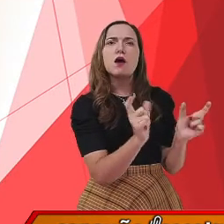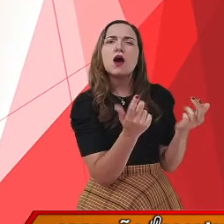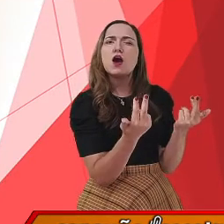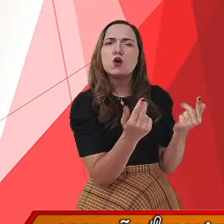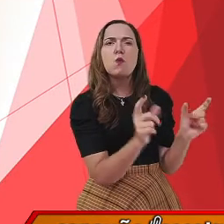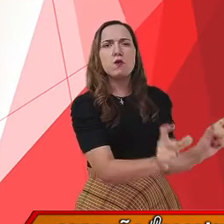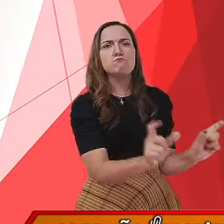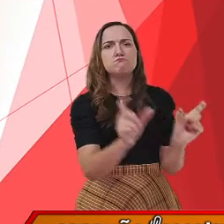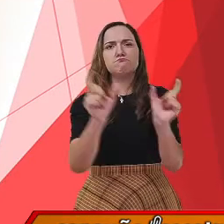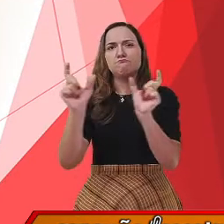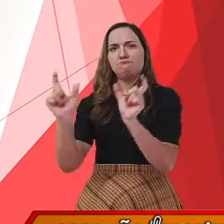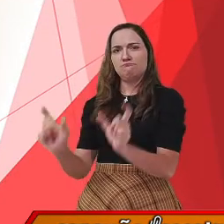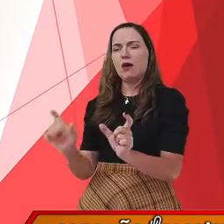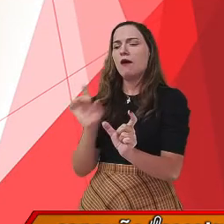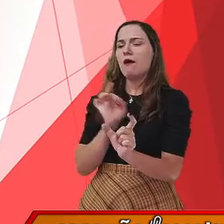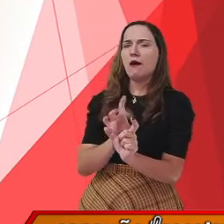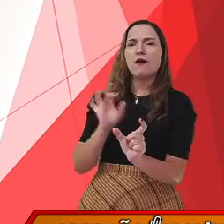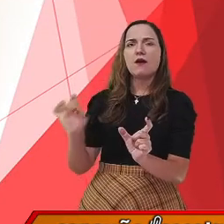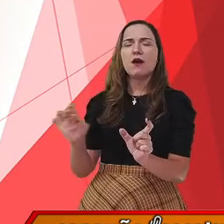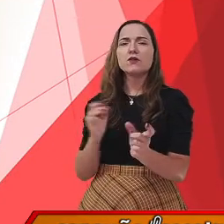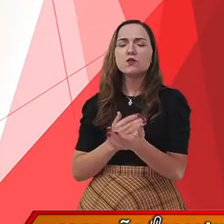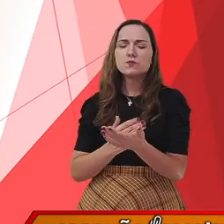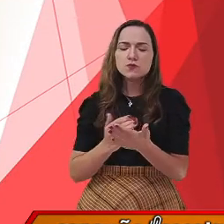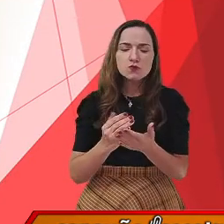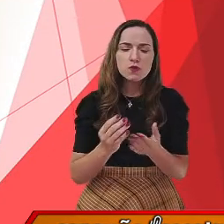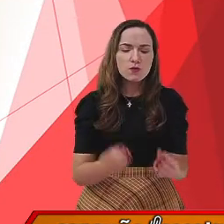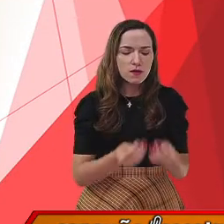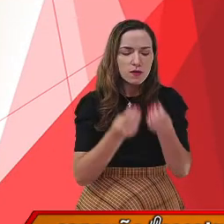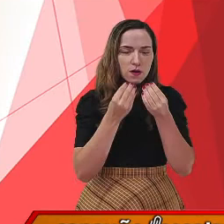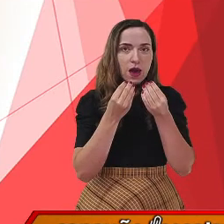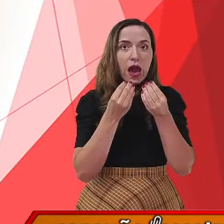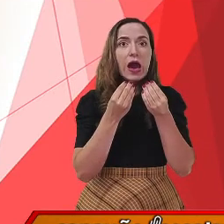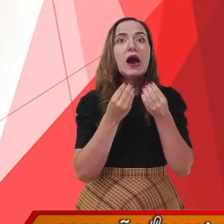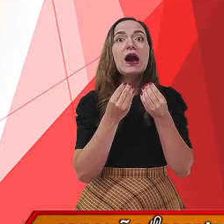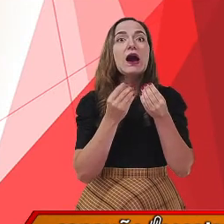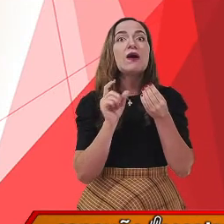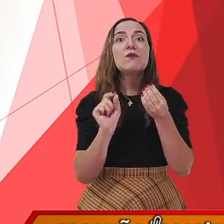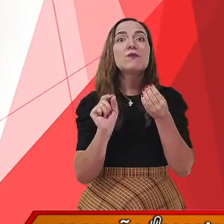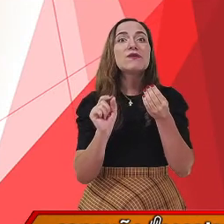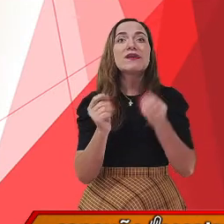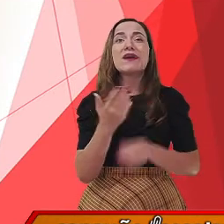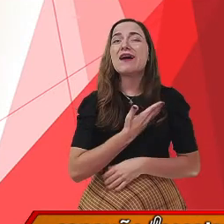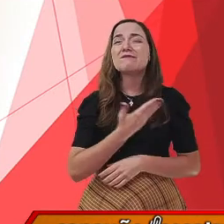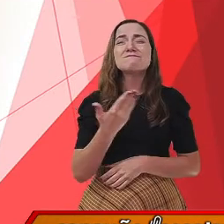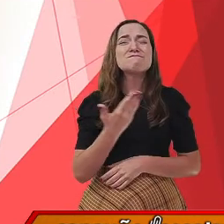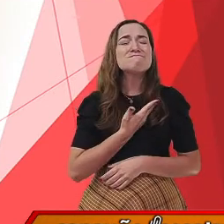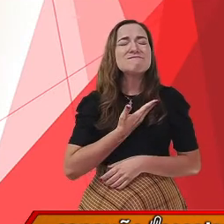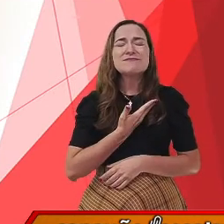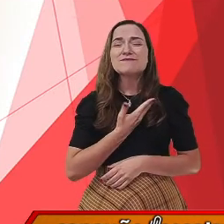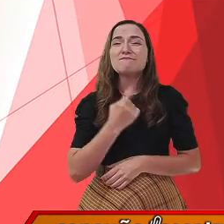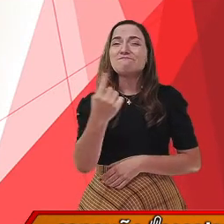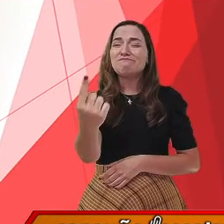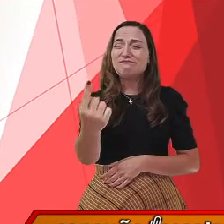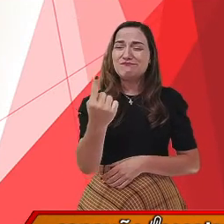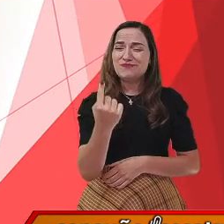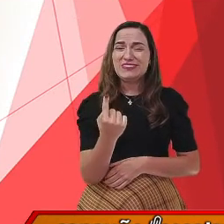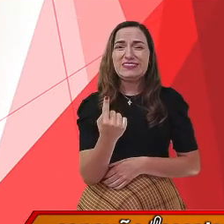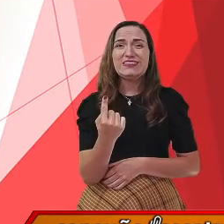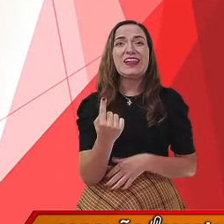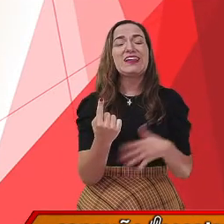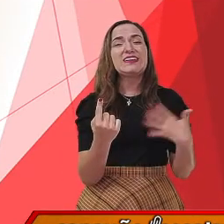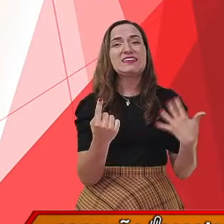um. Iam começar a comer quando chegou uma de suas melhores amigas. E vieram